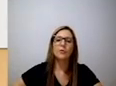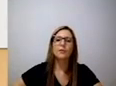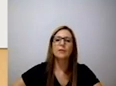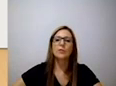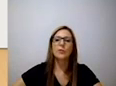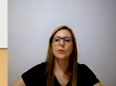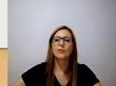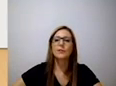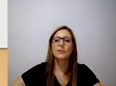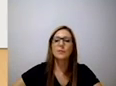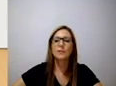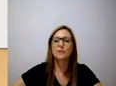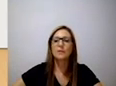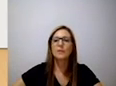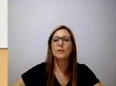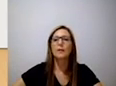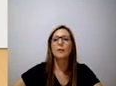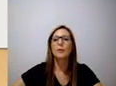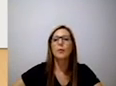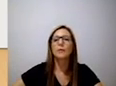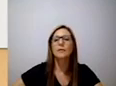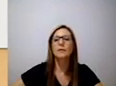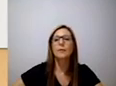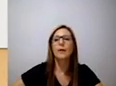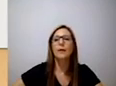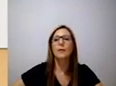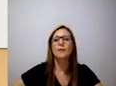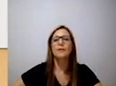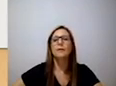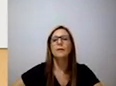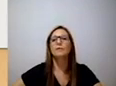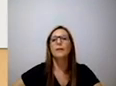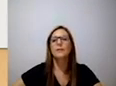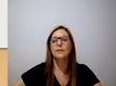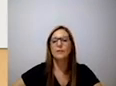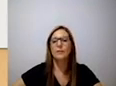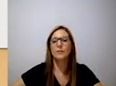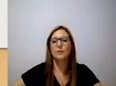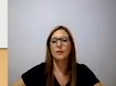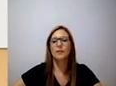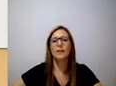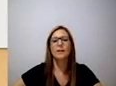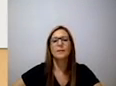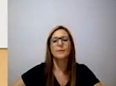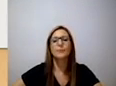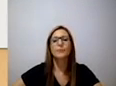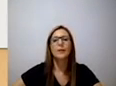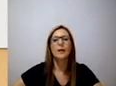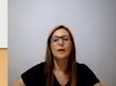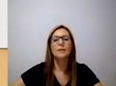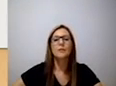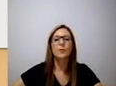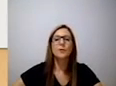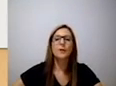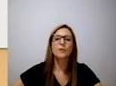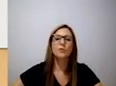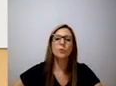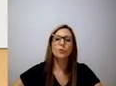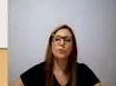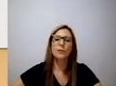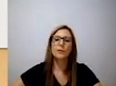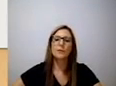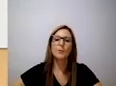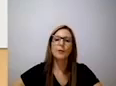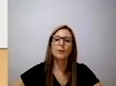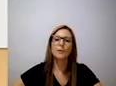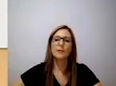infecções sexualmente transmissíveis e podem também apresentar vários efeitos colaterais. As formas mais comuns são